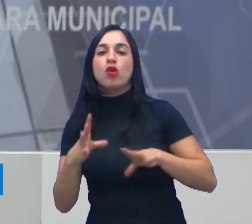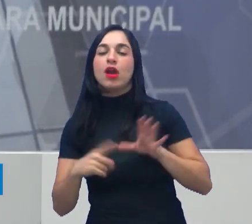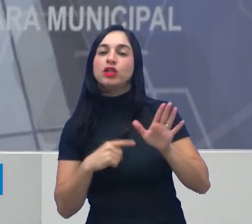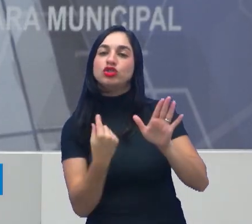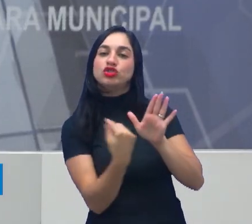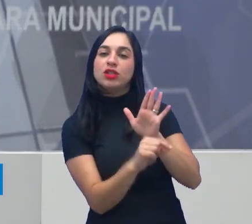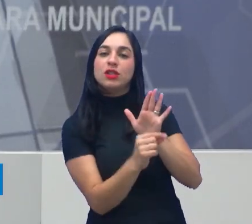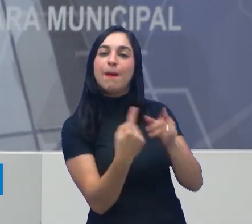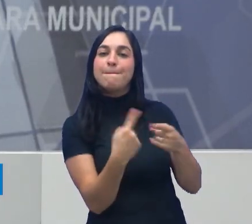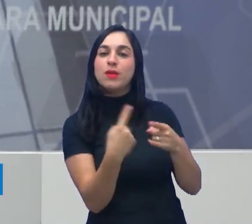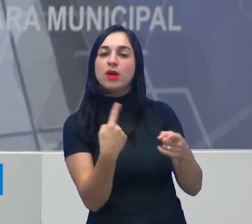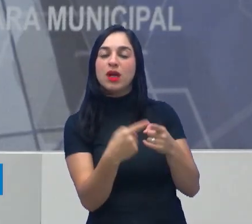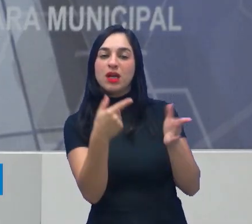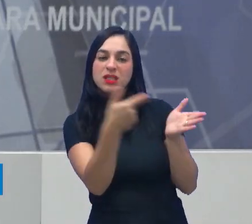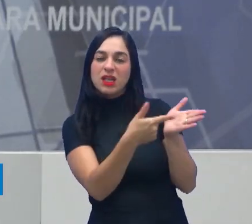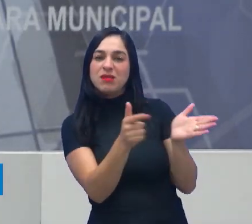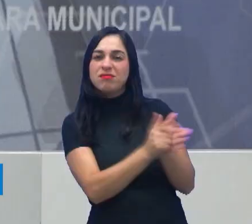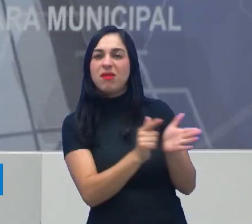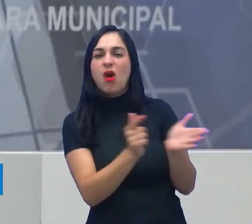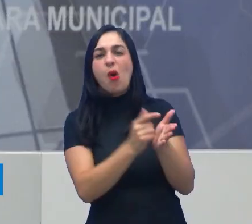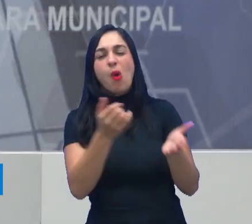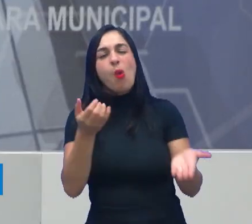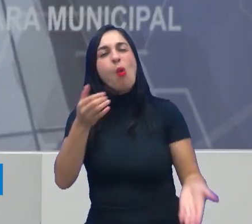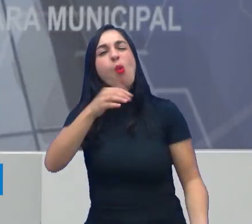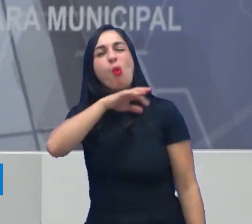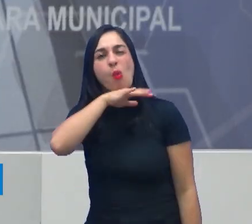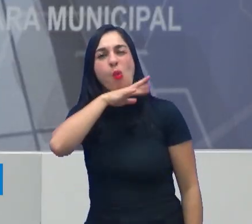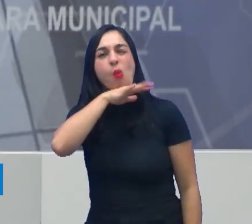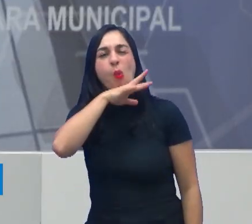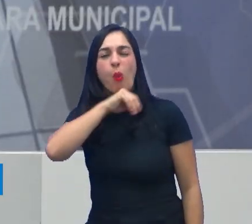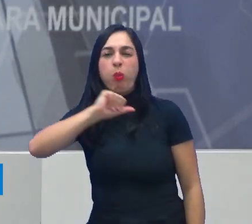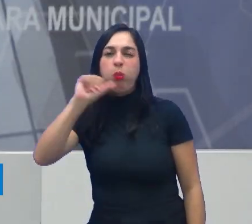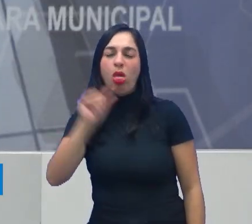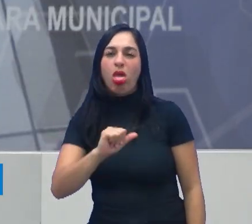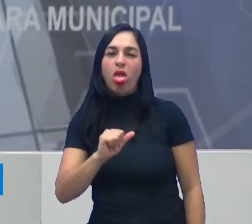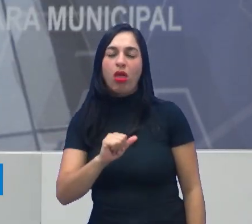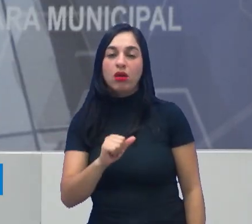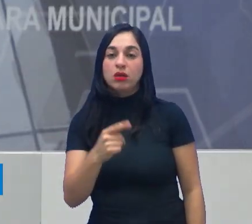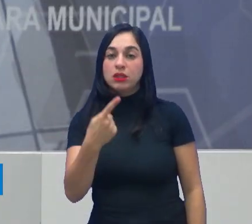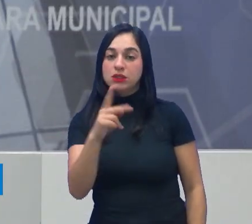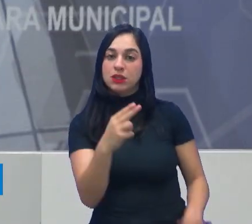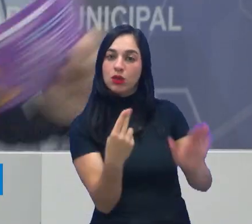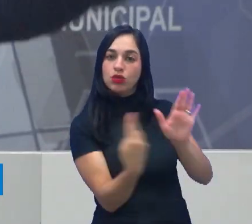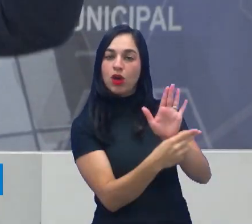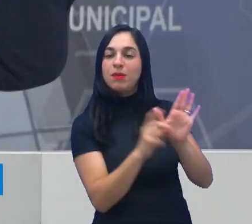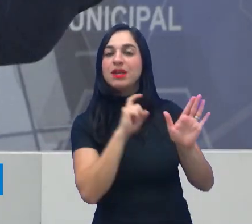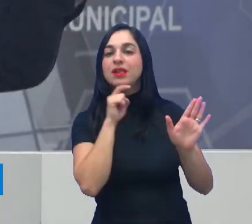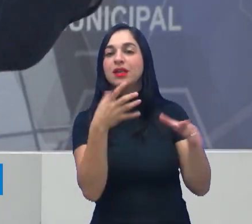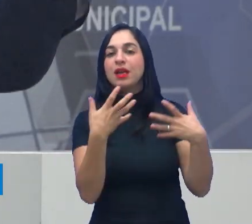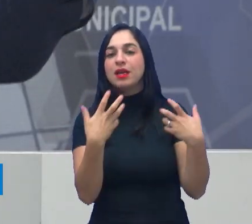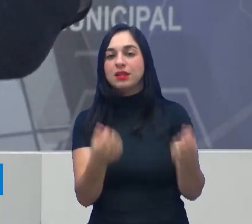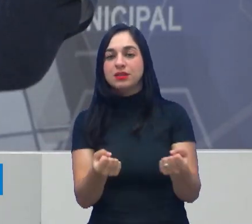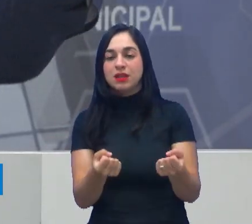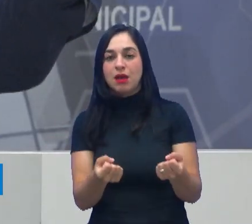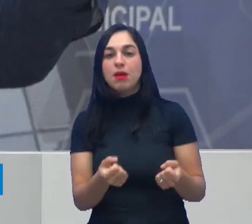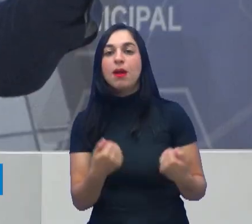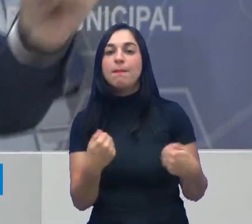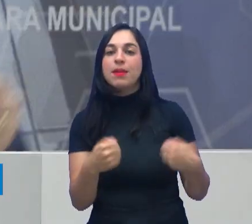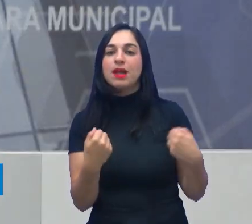não tem credibilidade, porque essa cartilha com o nome da senhora ninguém receberia. E tem que colocar